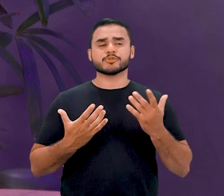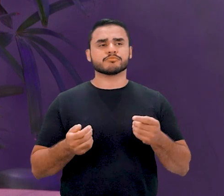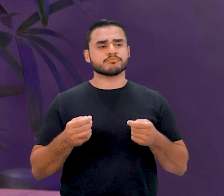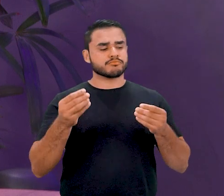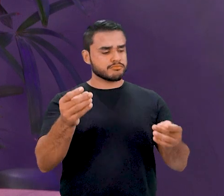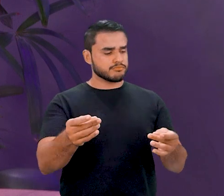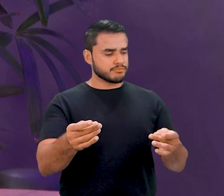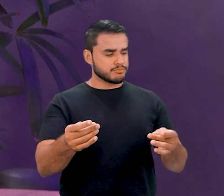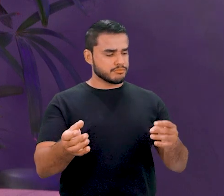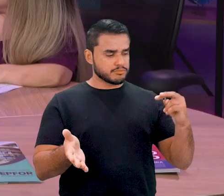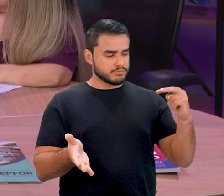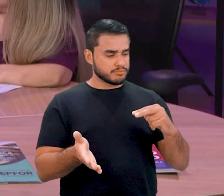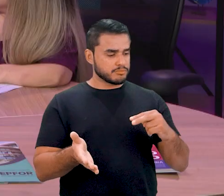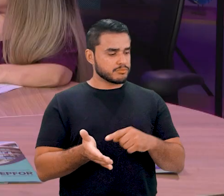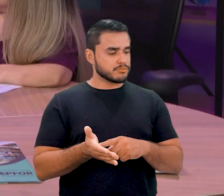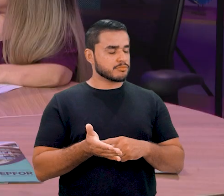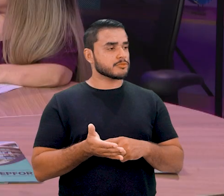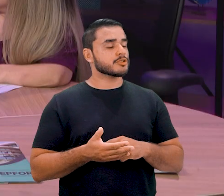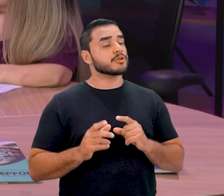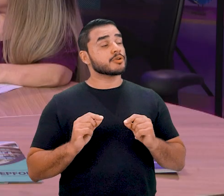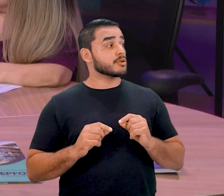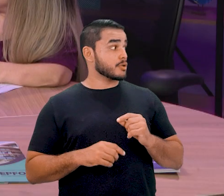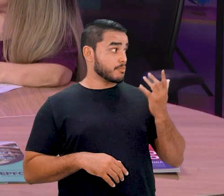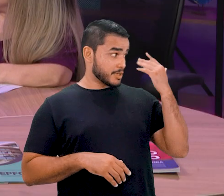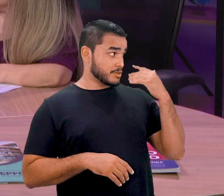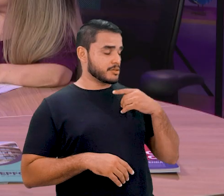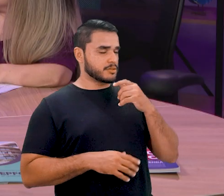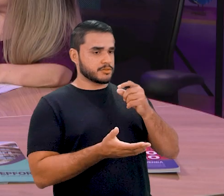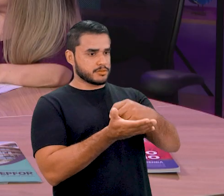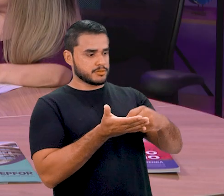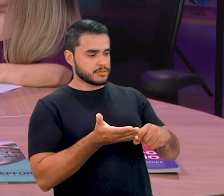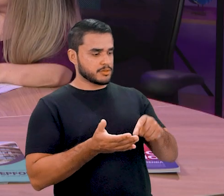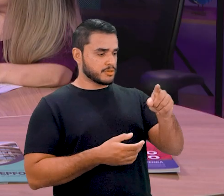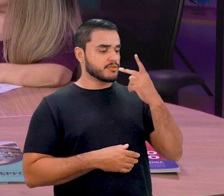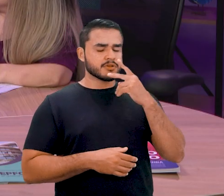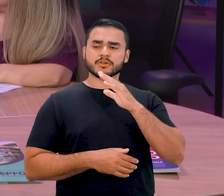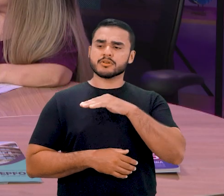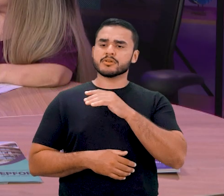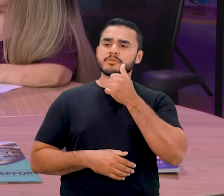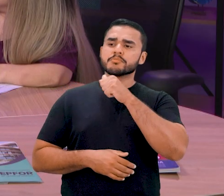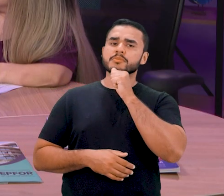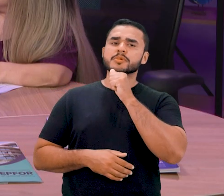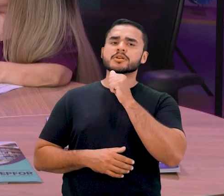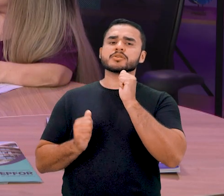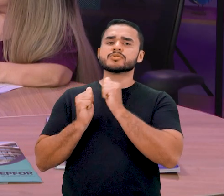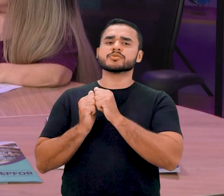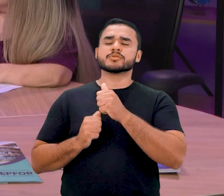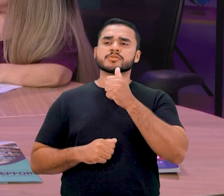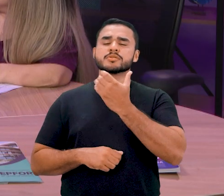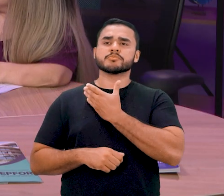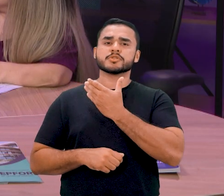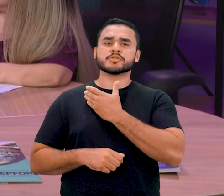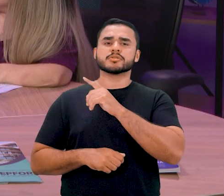Ela falou... não. Quando eu disse a ela que eu queria escrever digitalizado, Aham. ela me falou assim, Estrela, pede sua mãe, pede um amigo